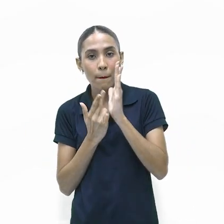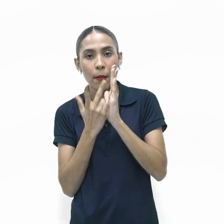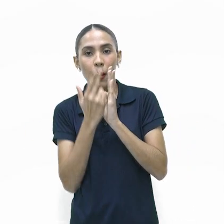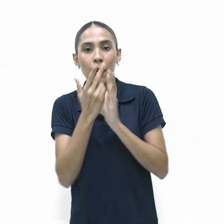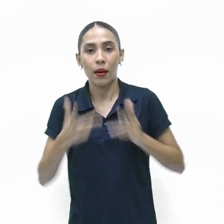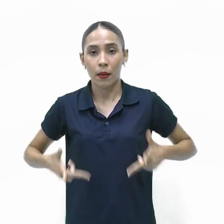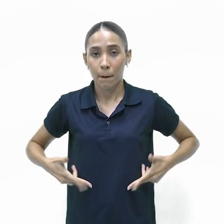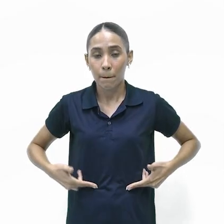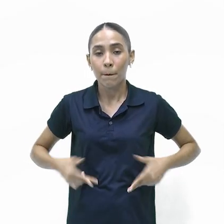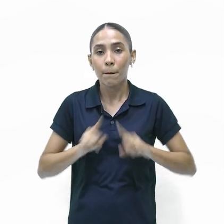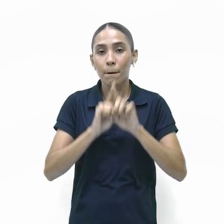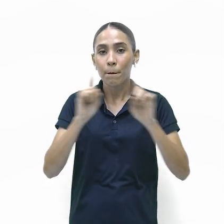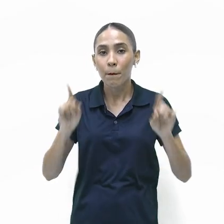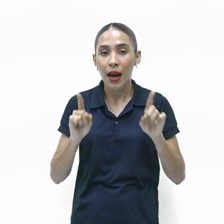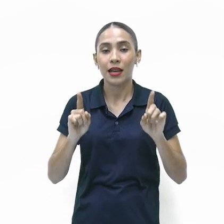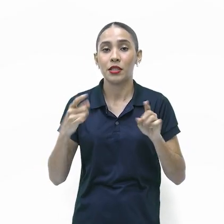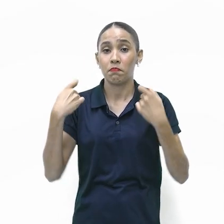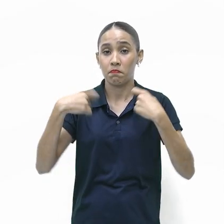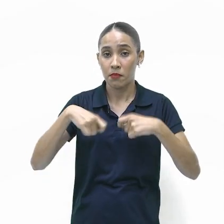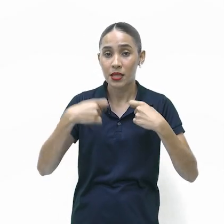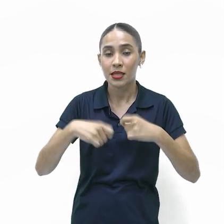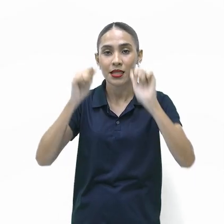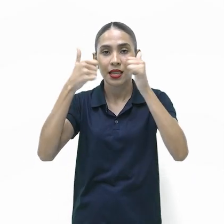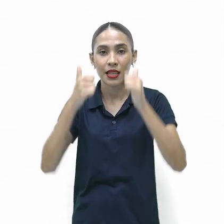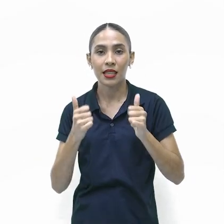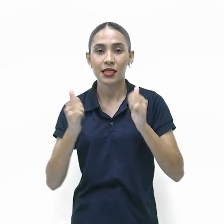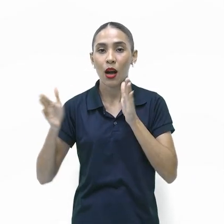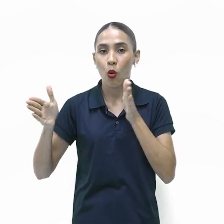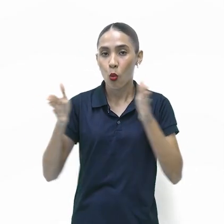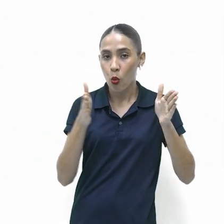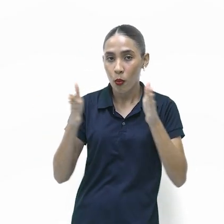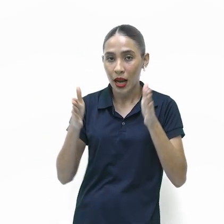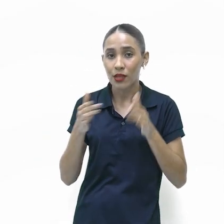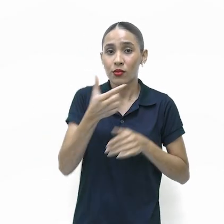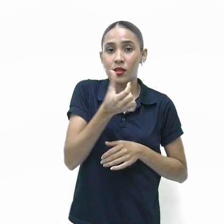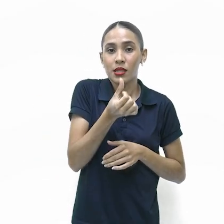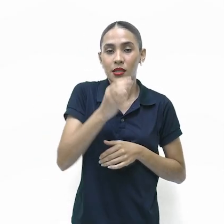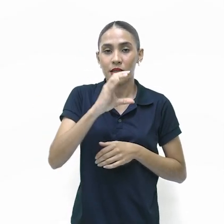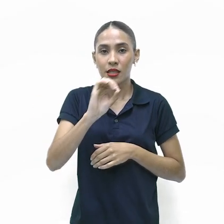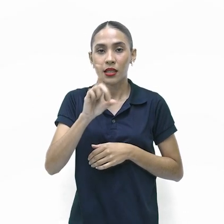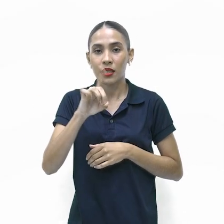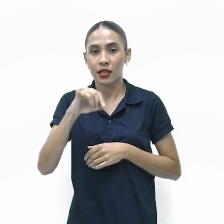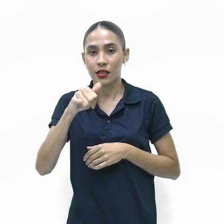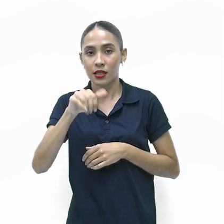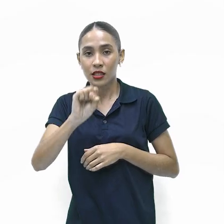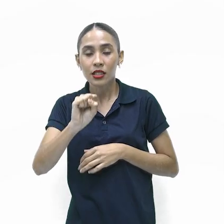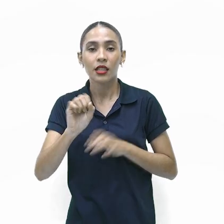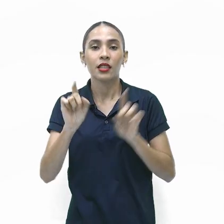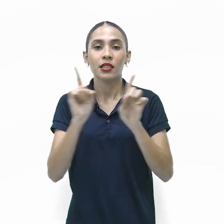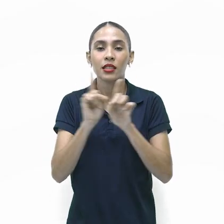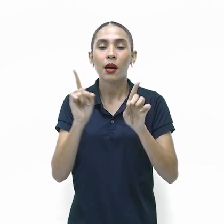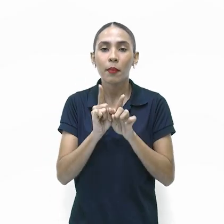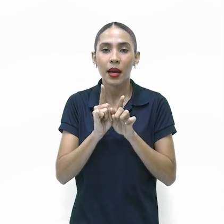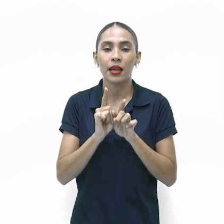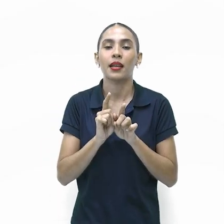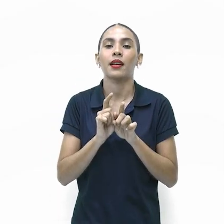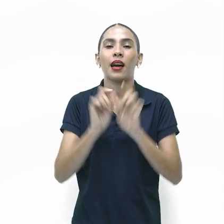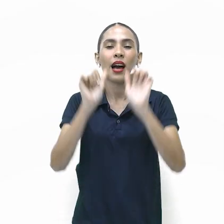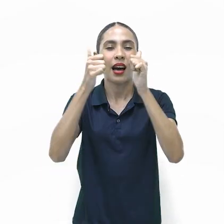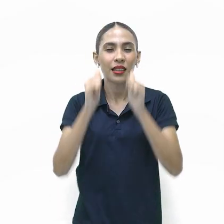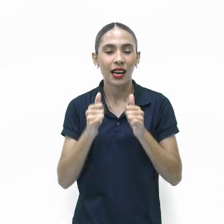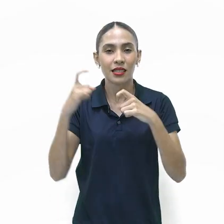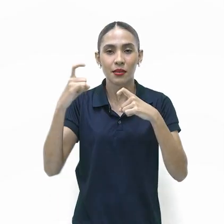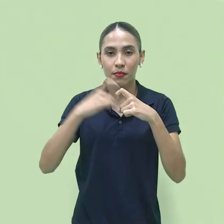prazo mínimo de 60 dias entre a manifestação da vontade e o parto e as devidas condições médicas.